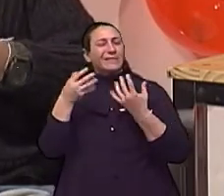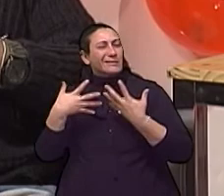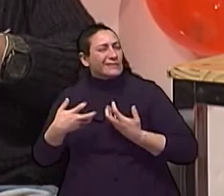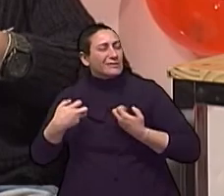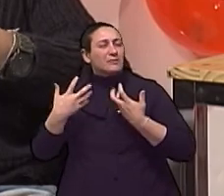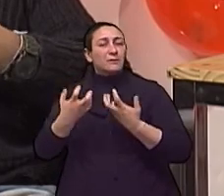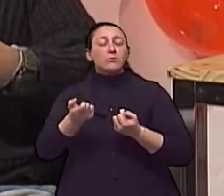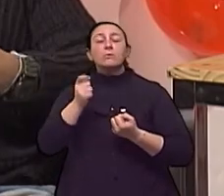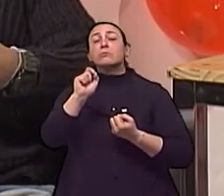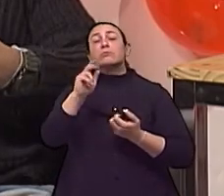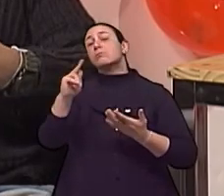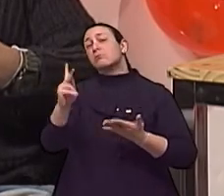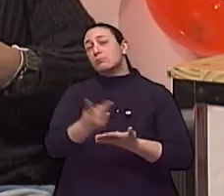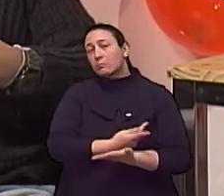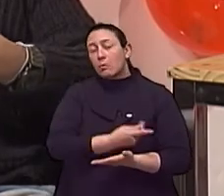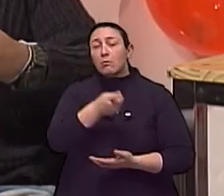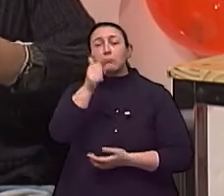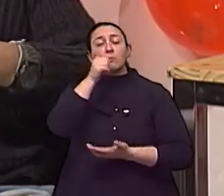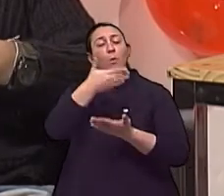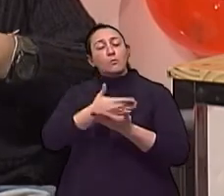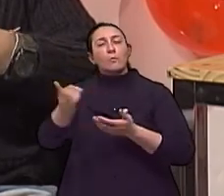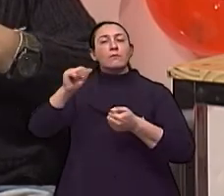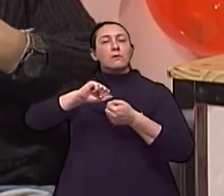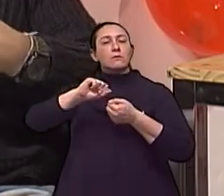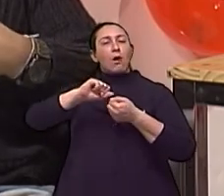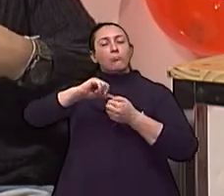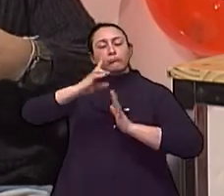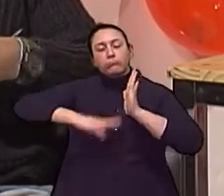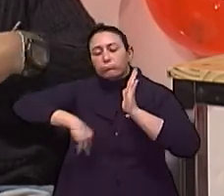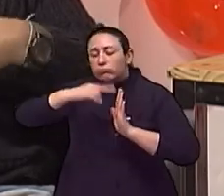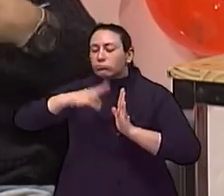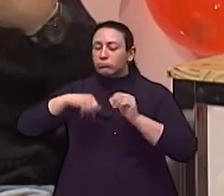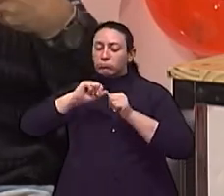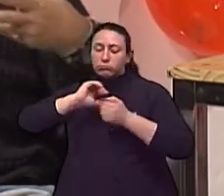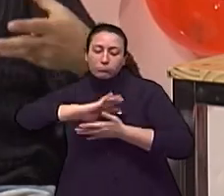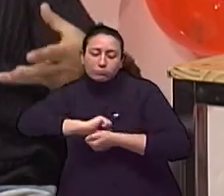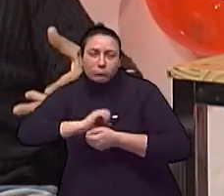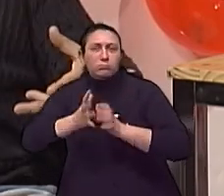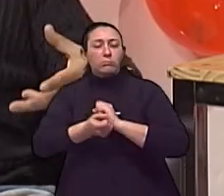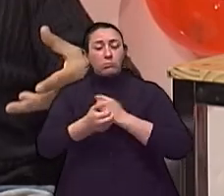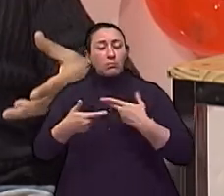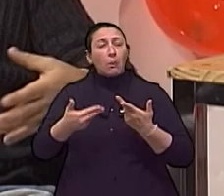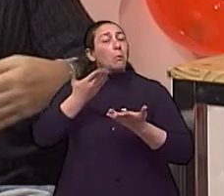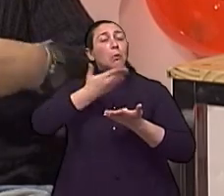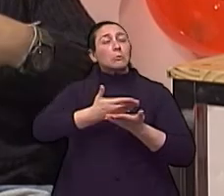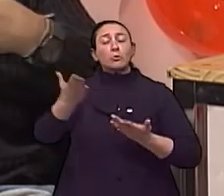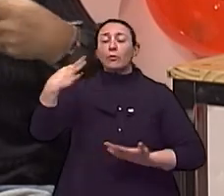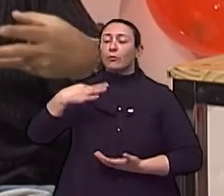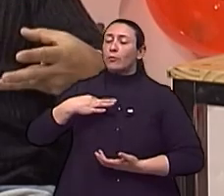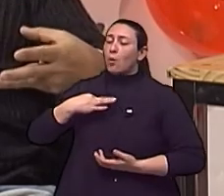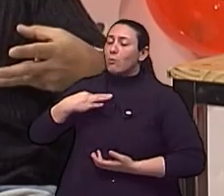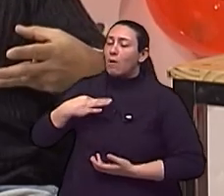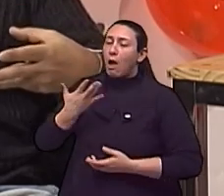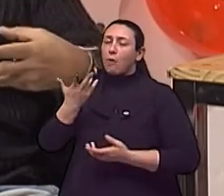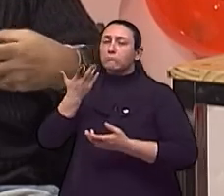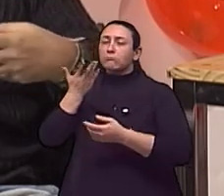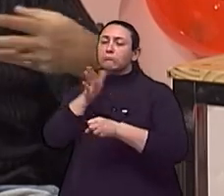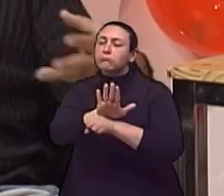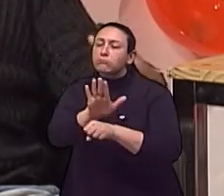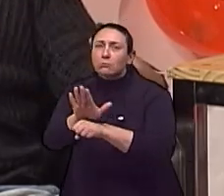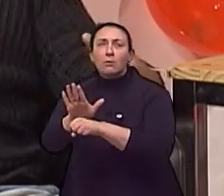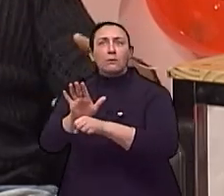olha que interessante ela começou a fazer também é o fato e a partir daí ela começou a fazer um trabalho voluntário e se transformou